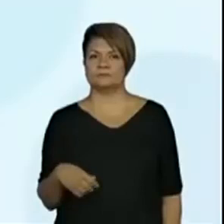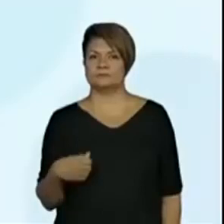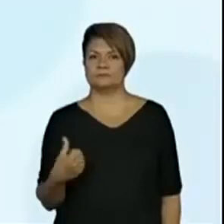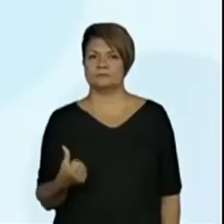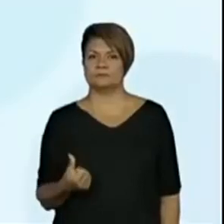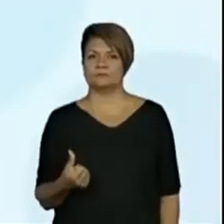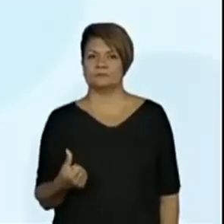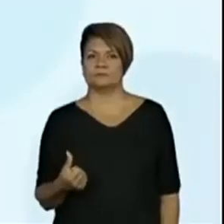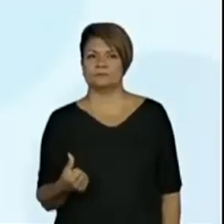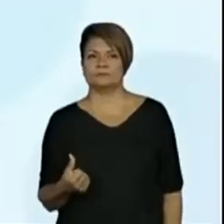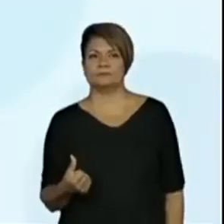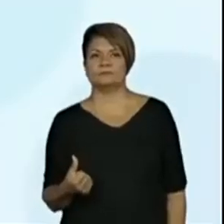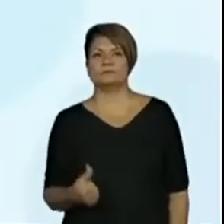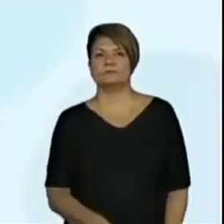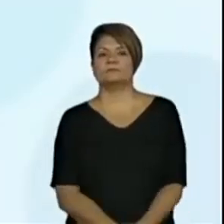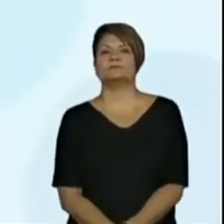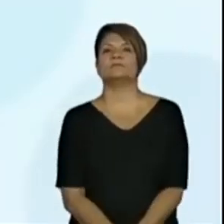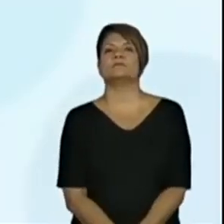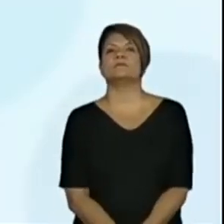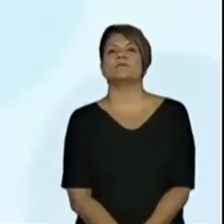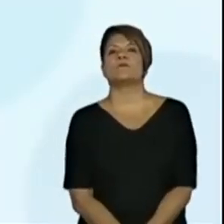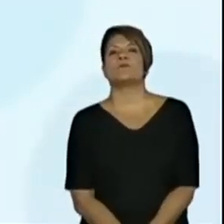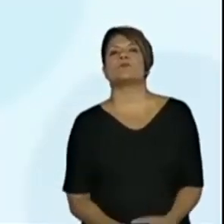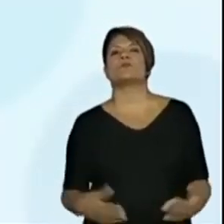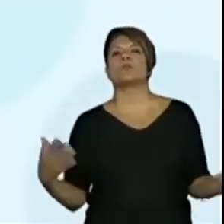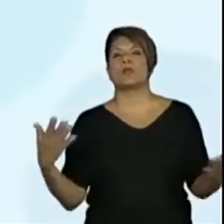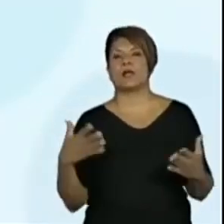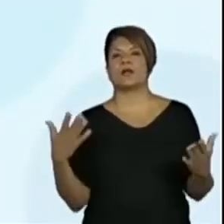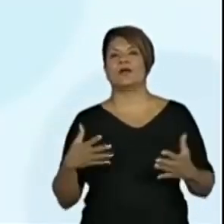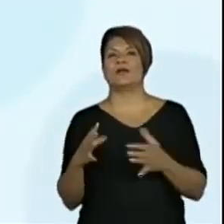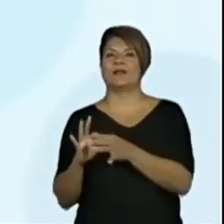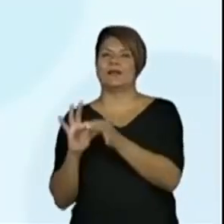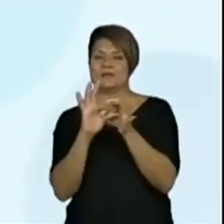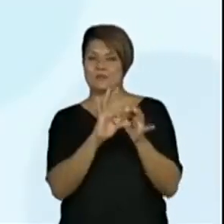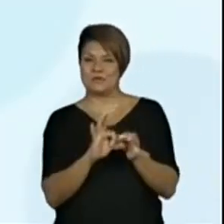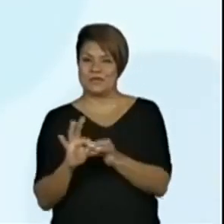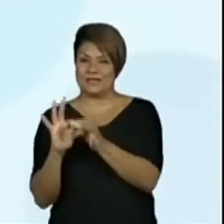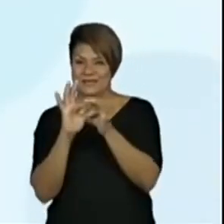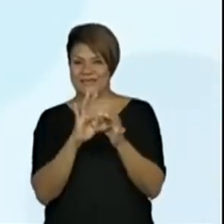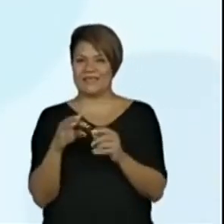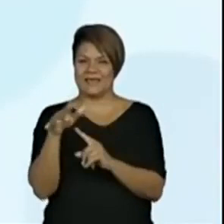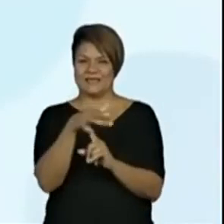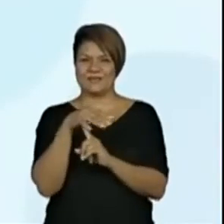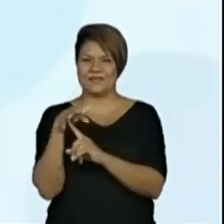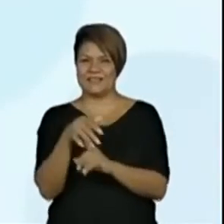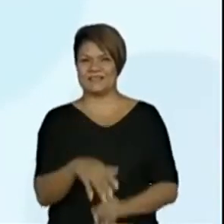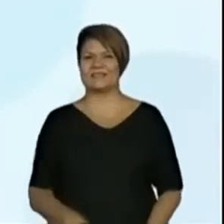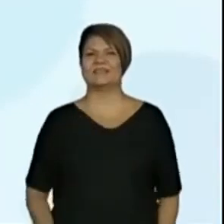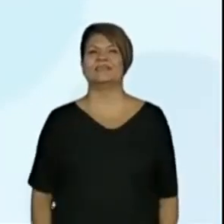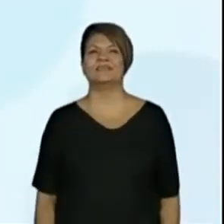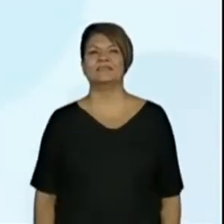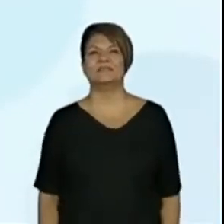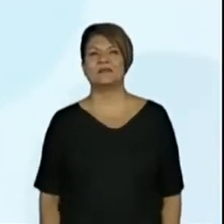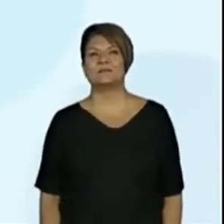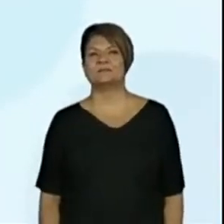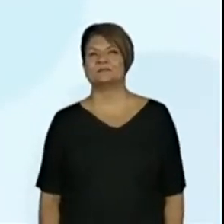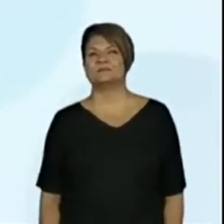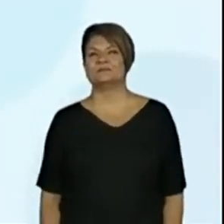seis. Agora que a gente vai trabalhar com a harmonia da natureza, tá? Prestando bastante atenção aqui. Seis.